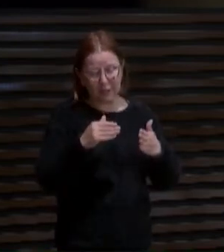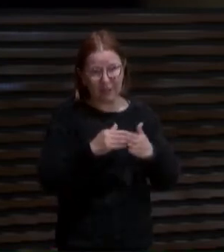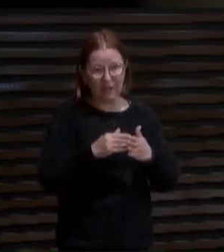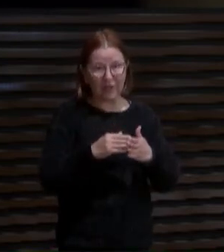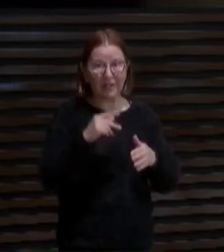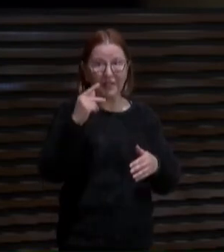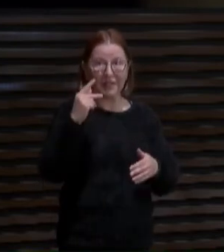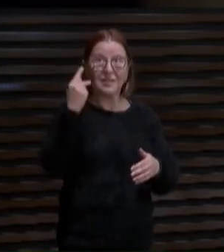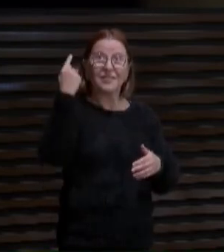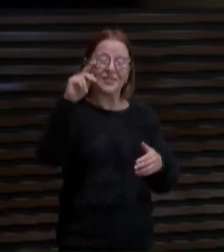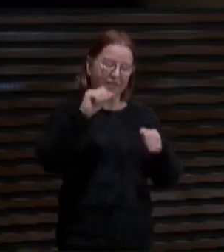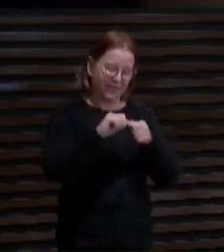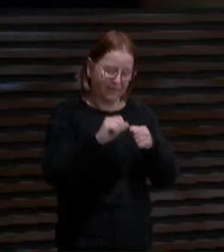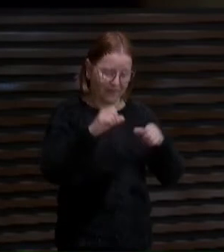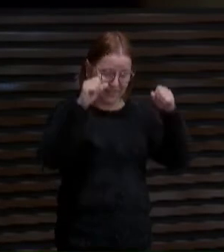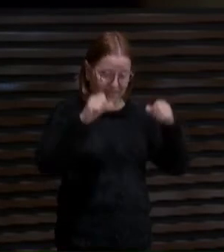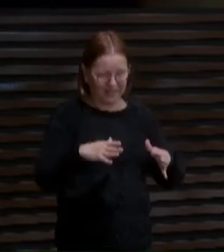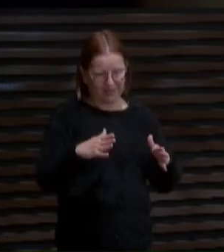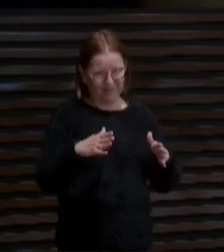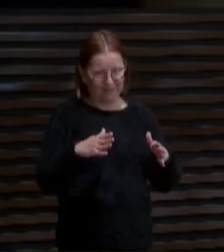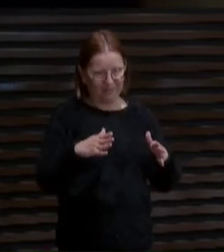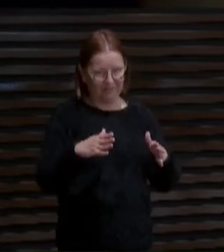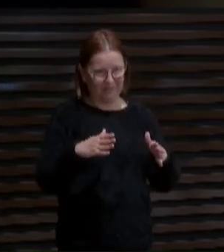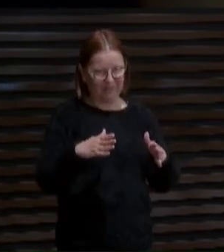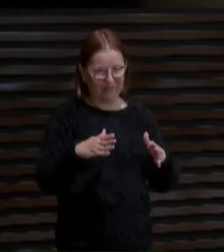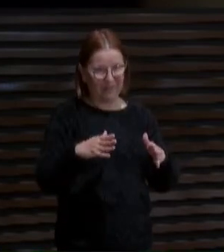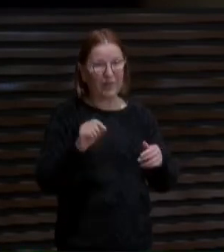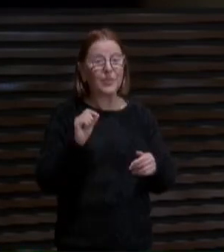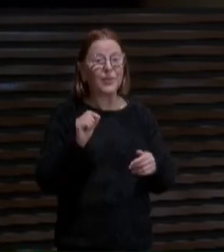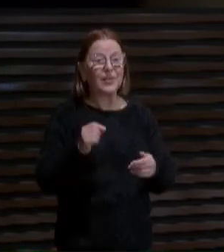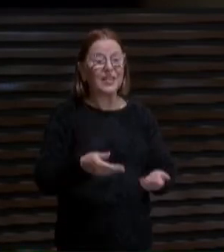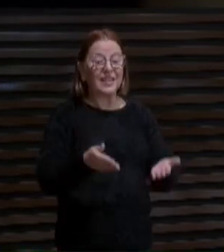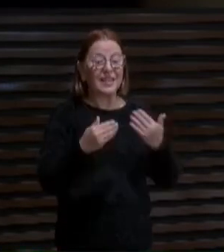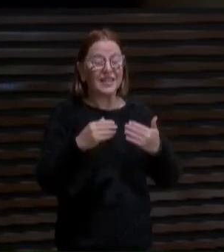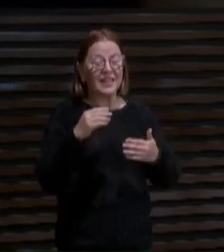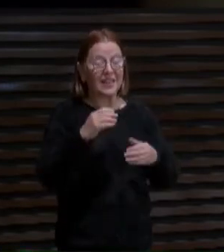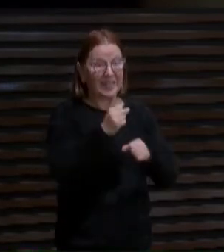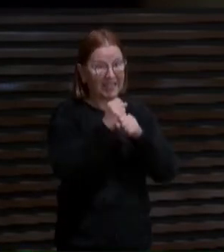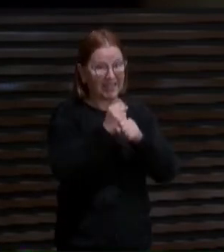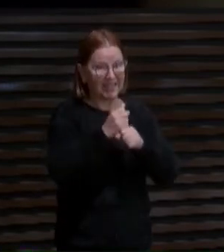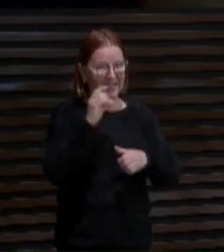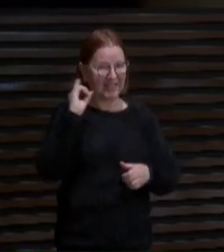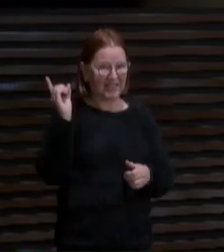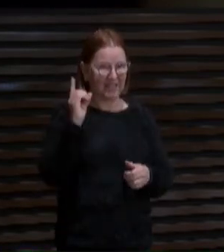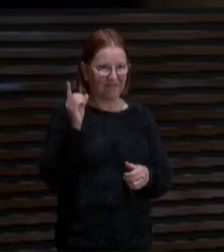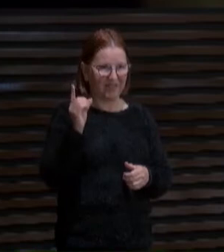o que trazia segurança Davi é o fato de que nada pode enganar o olhar Divino